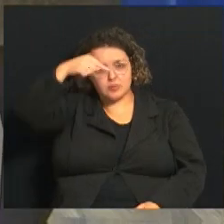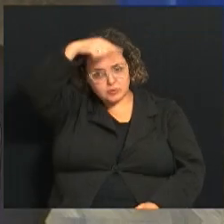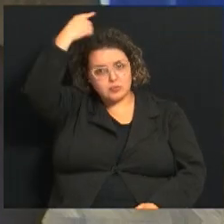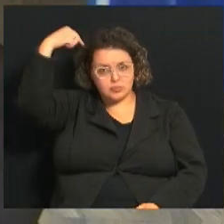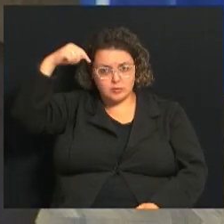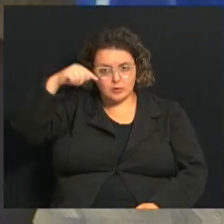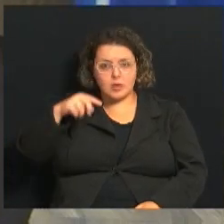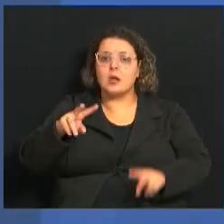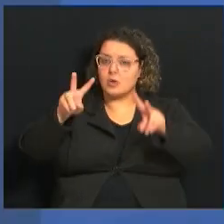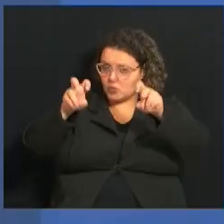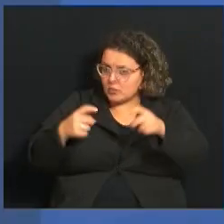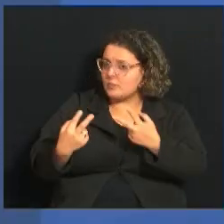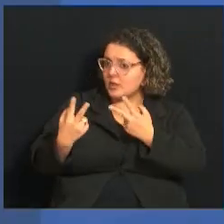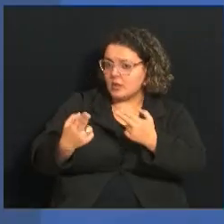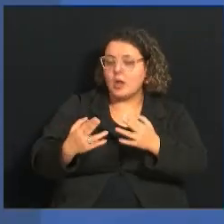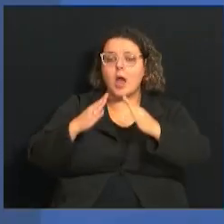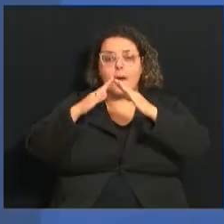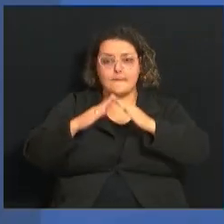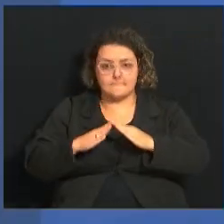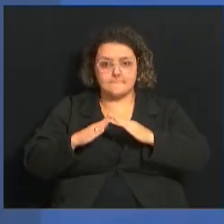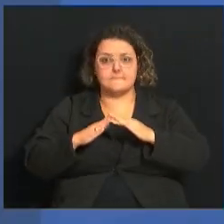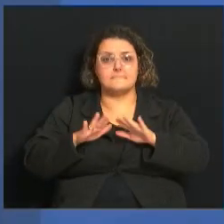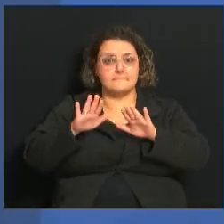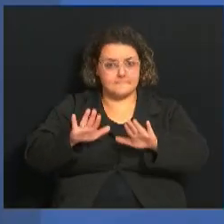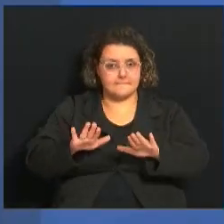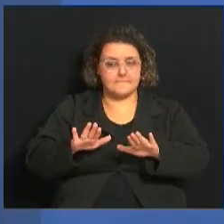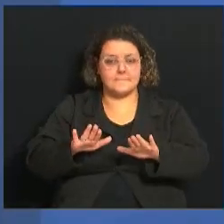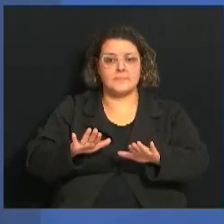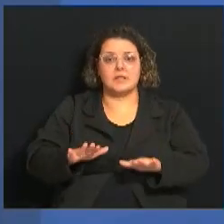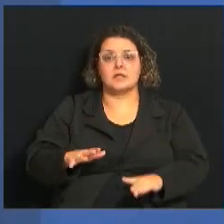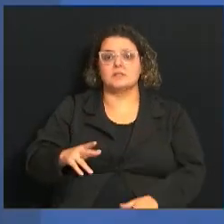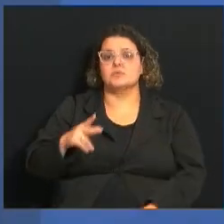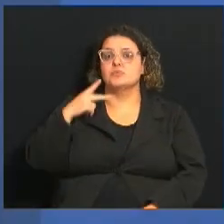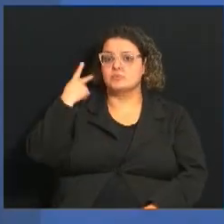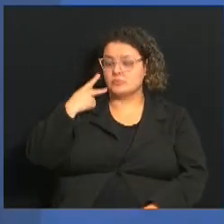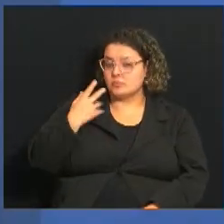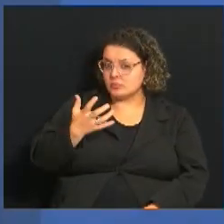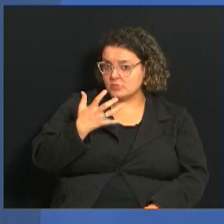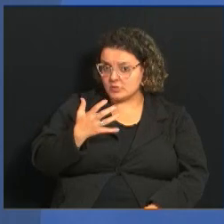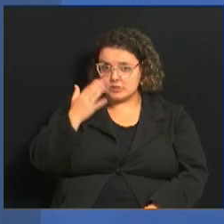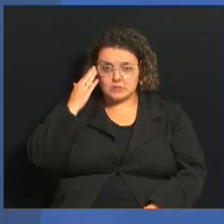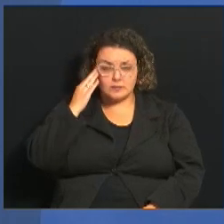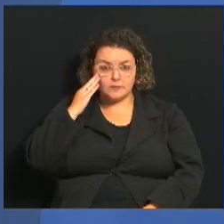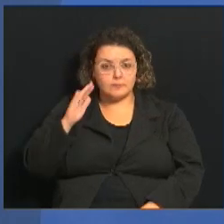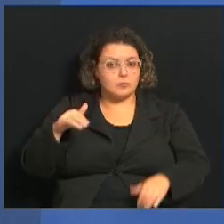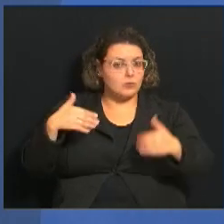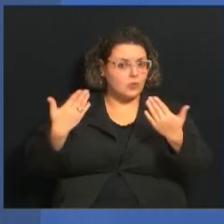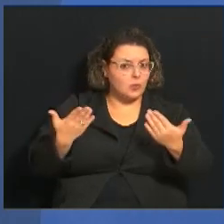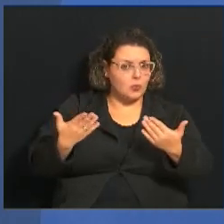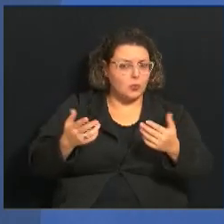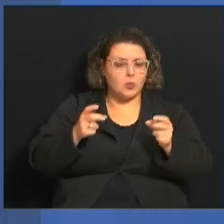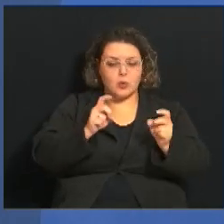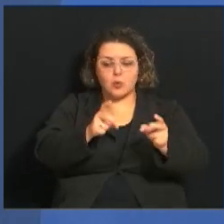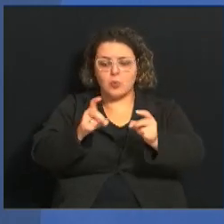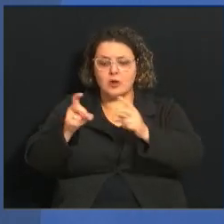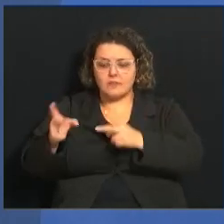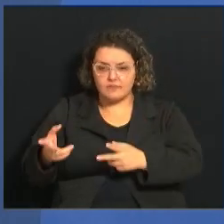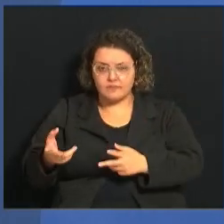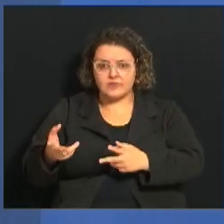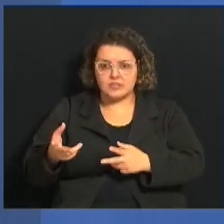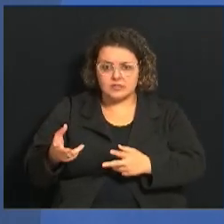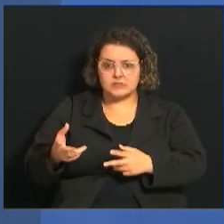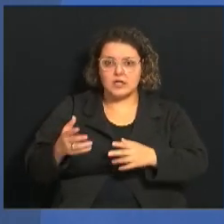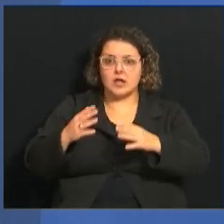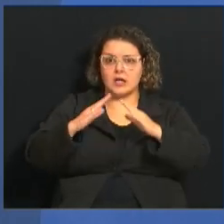mesmo, moradia. Só que desta vez o vereador quer saber qual a forma da venda dos imóveis recebidos